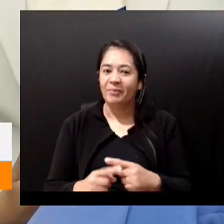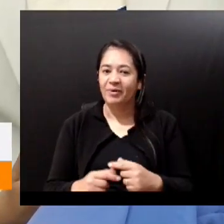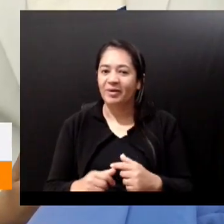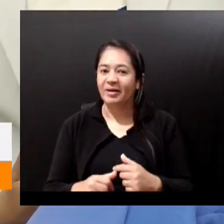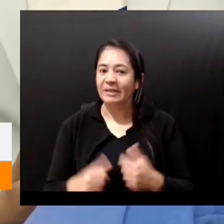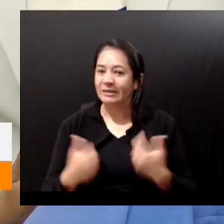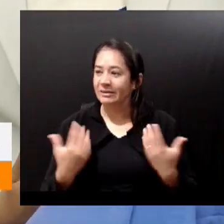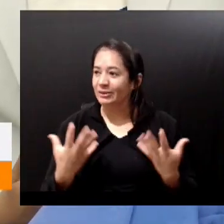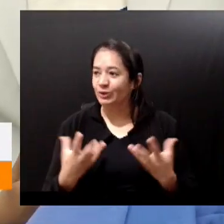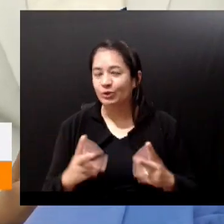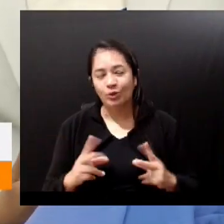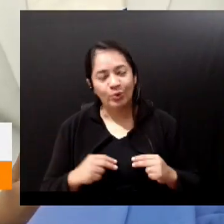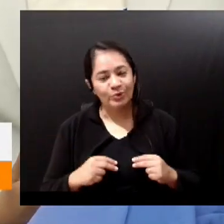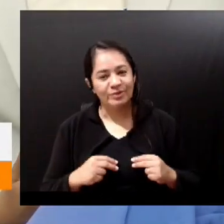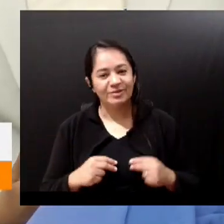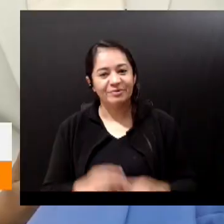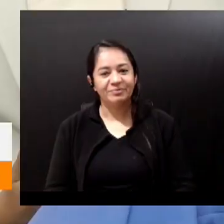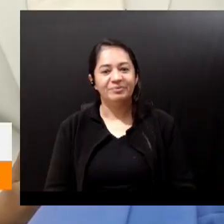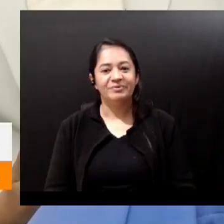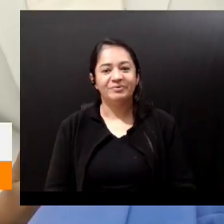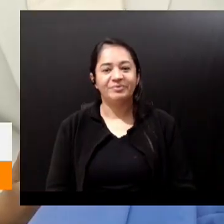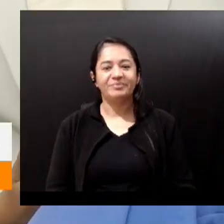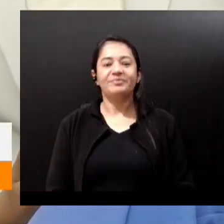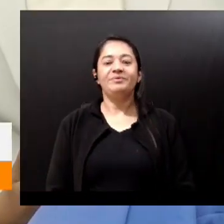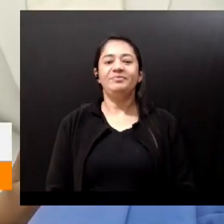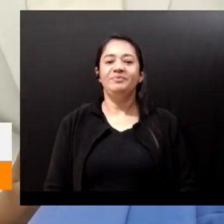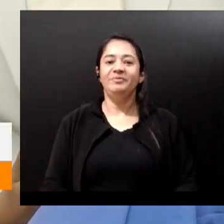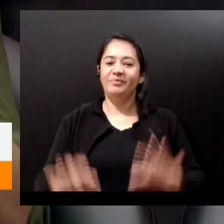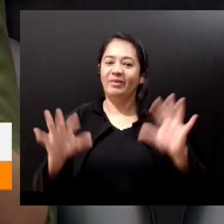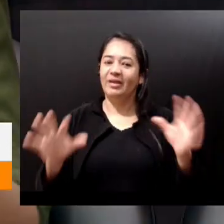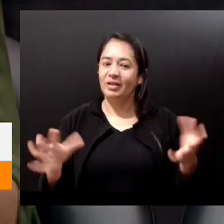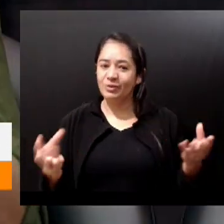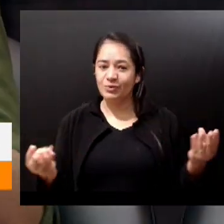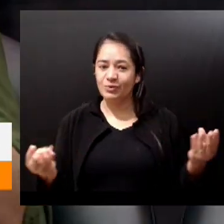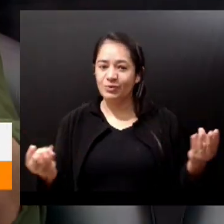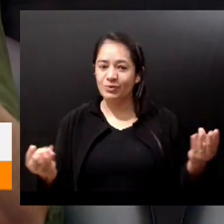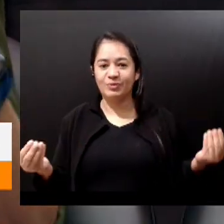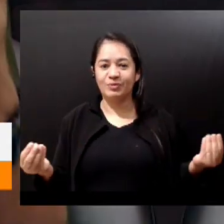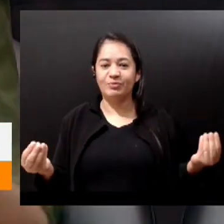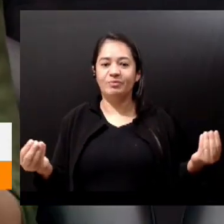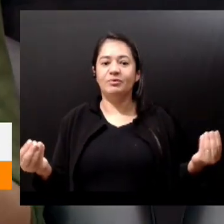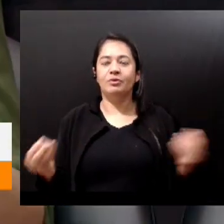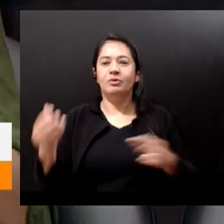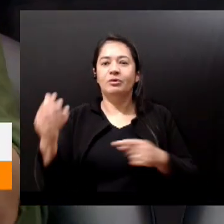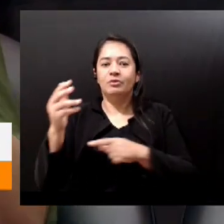muito. Essa coisa do vídeo, essa coisa